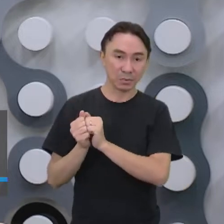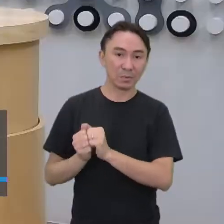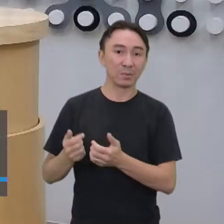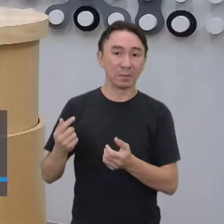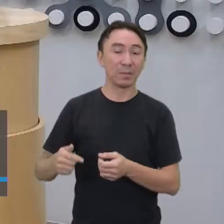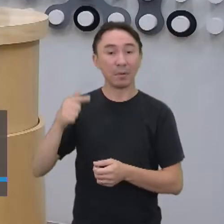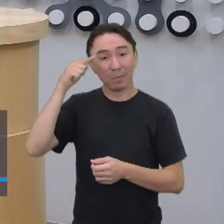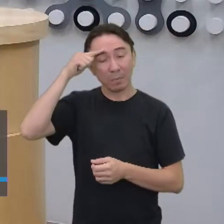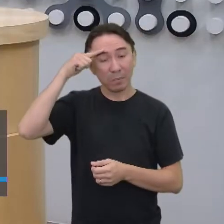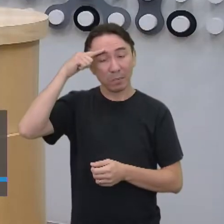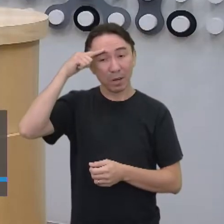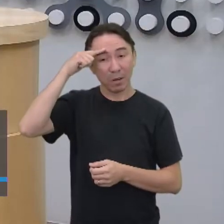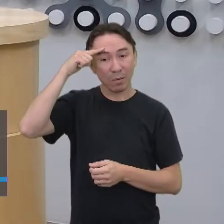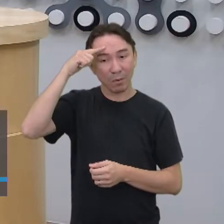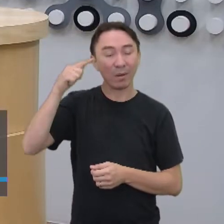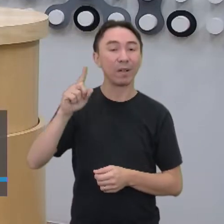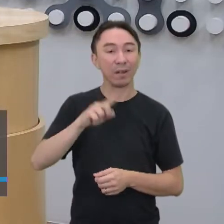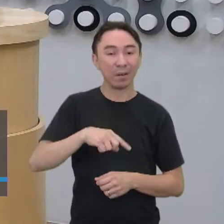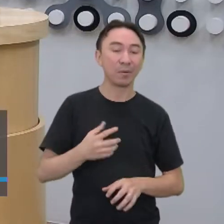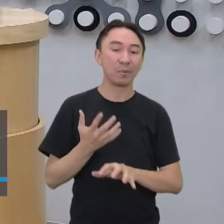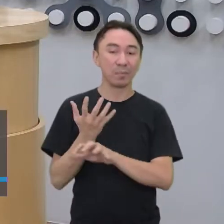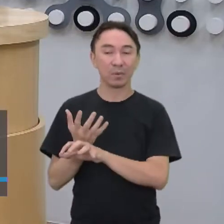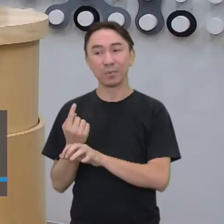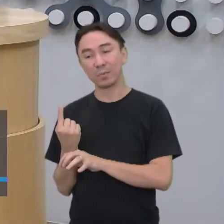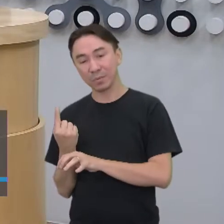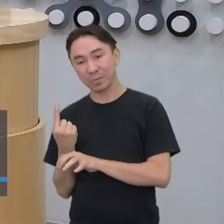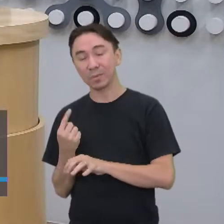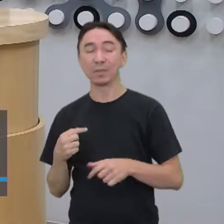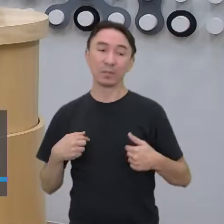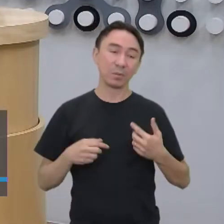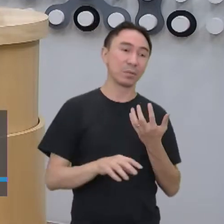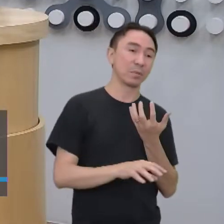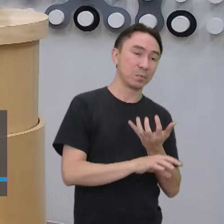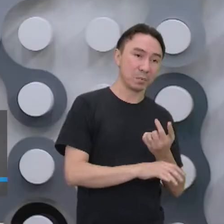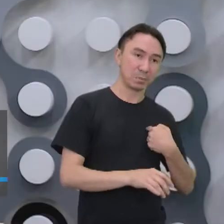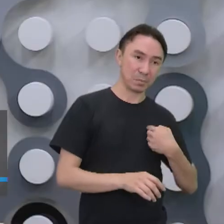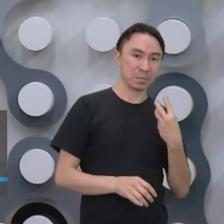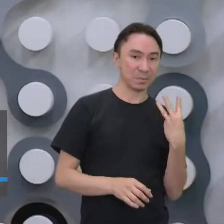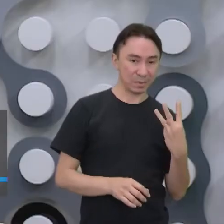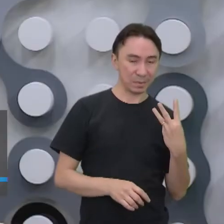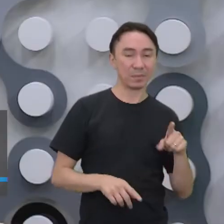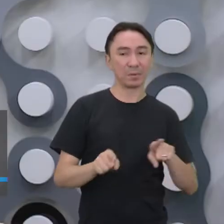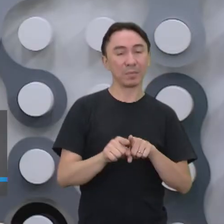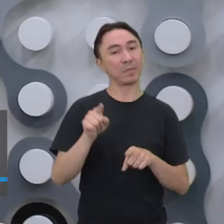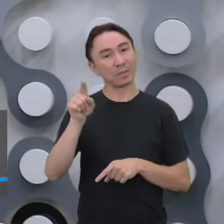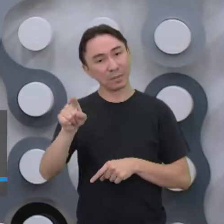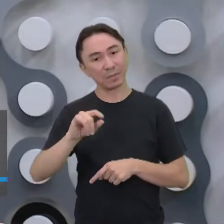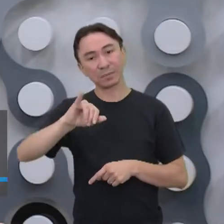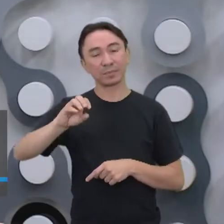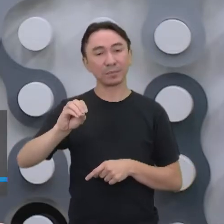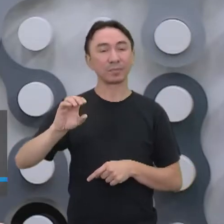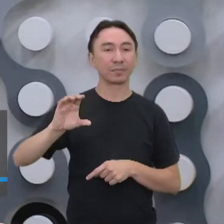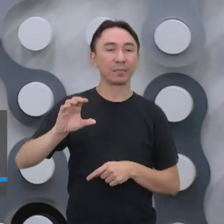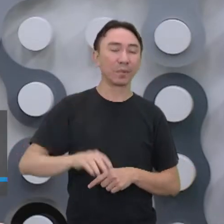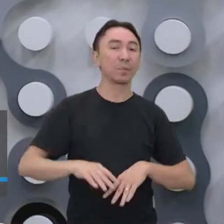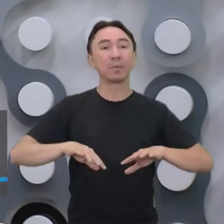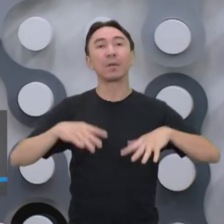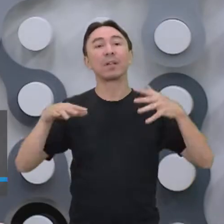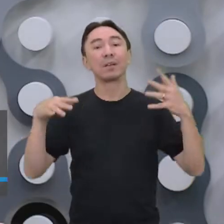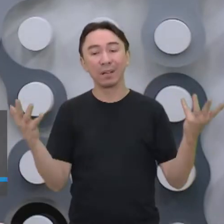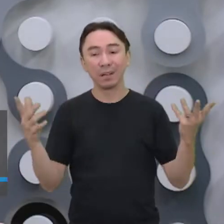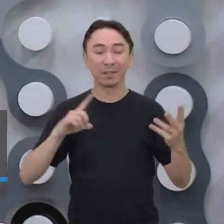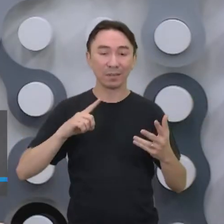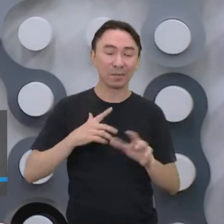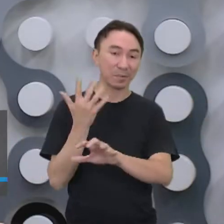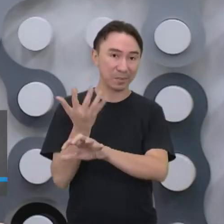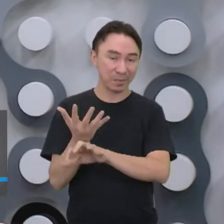número 1. Isso. Eu agora com o componente 3 e com o professor Jocélio, que abordou o componente de número 4, né? E o seu componente de